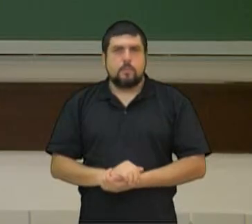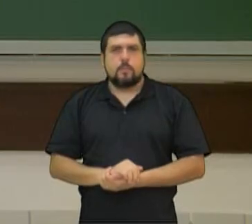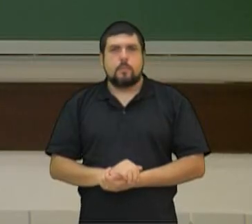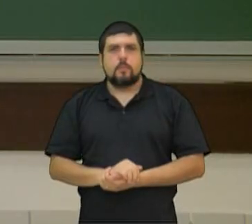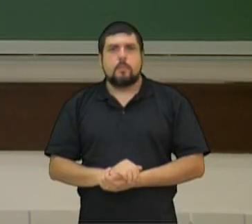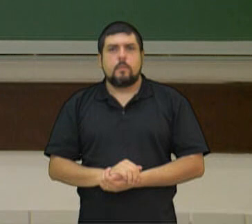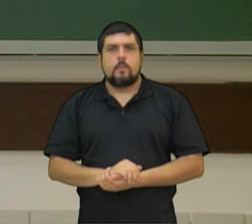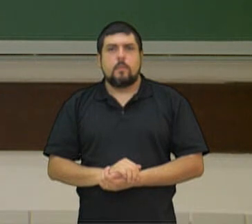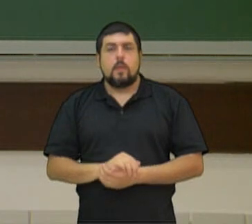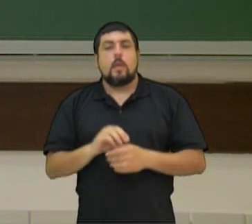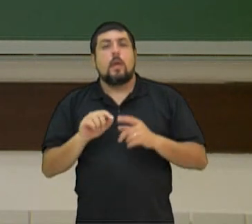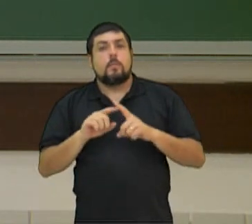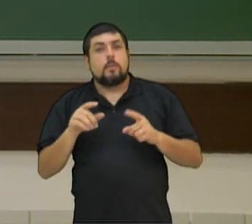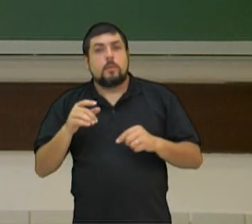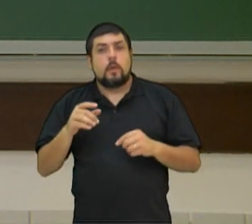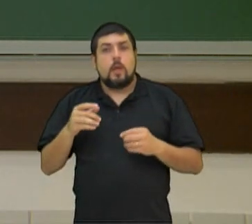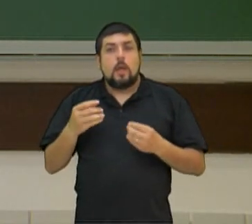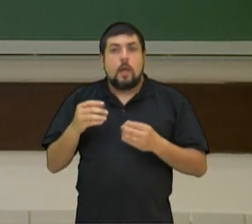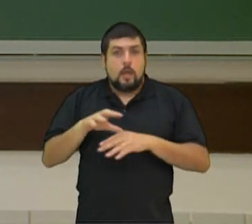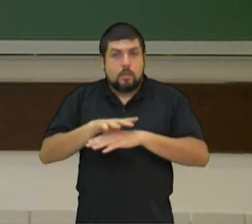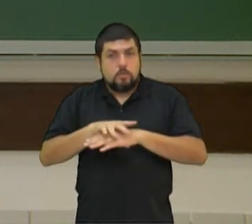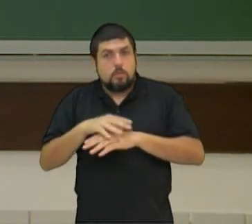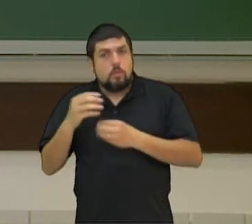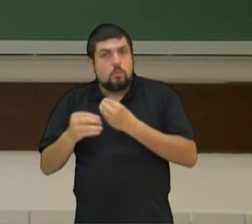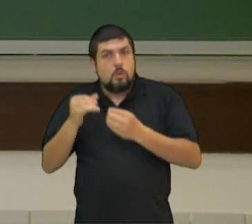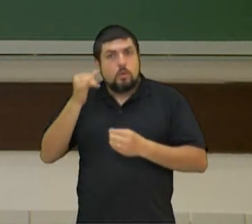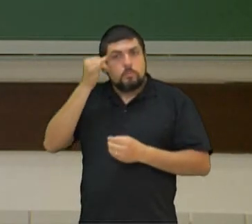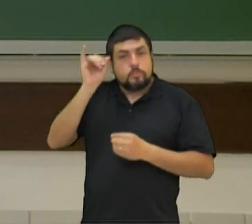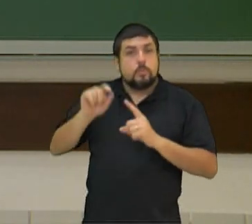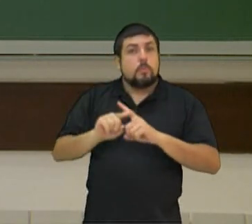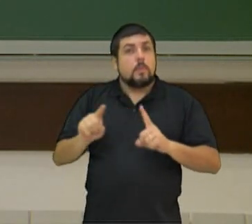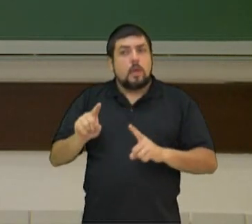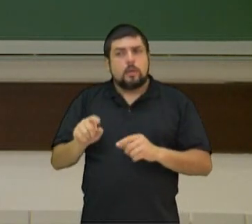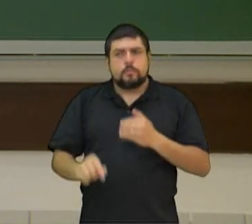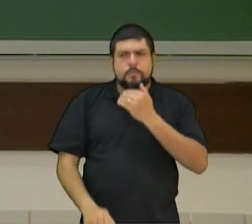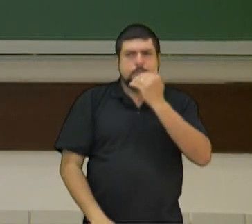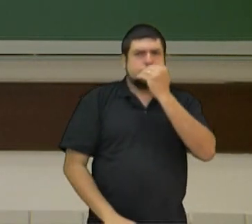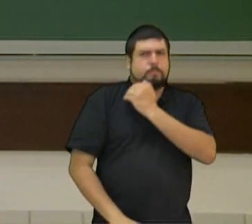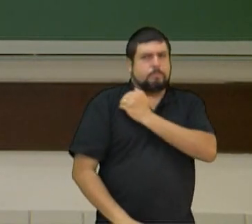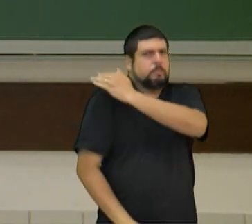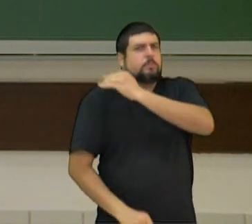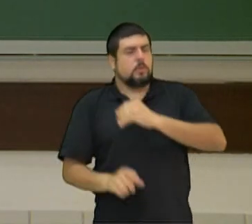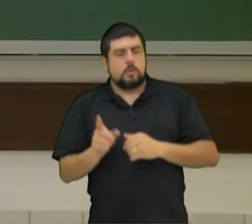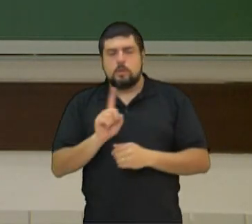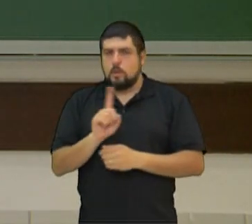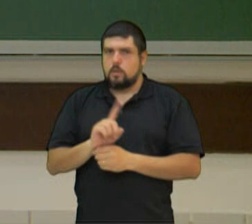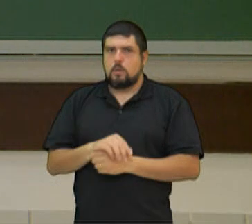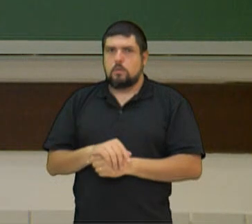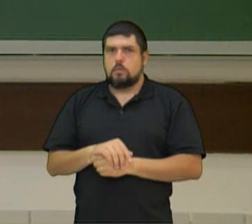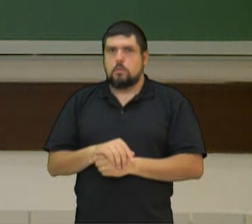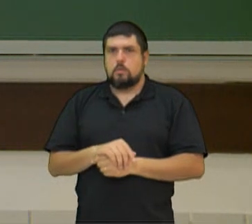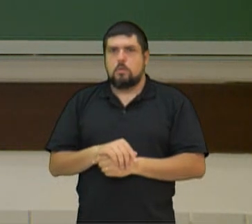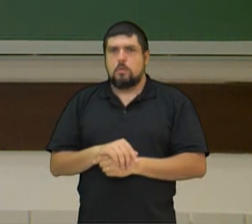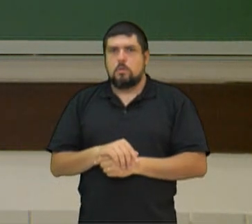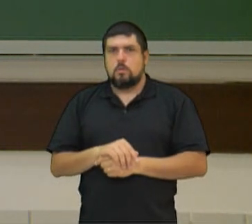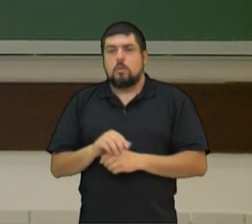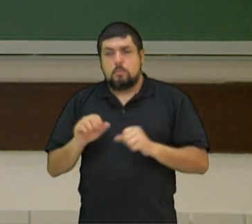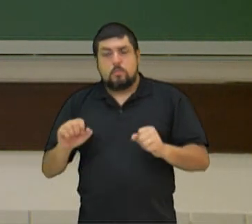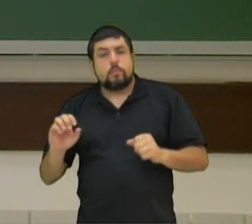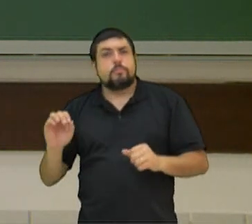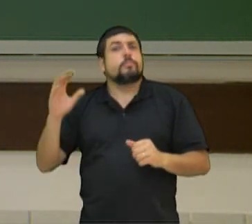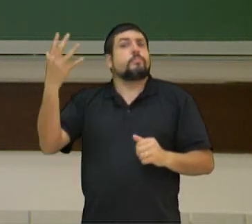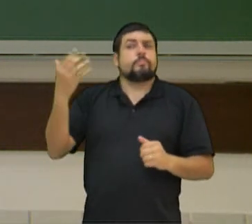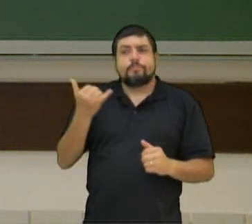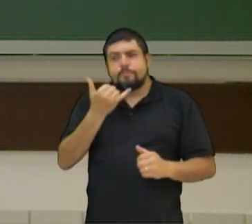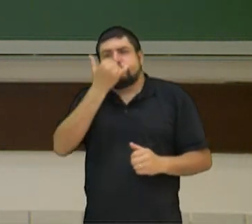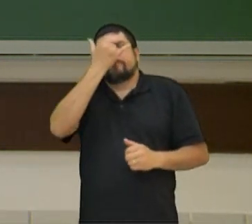da prevenção e não podemos, claro, ser preconceituosos com quem tem essa doença. Ninguém pegou porque quis, né? Então a gente